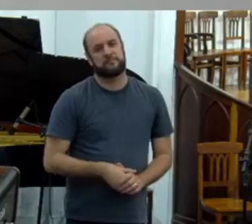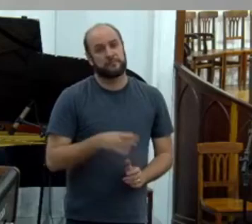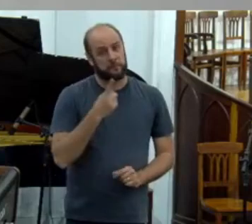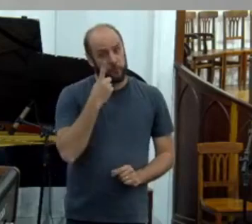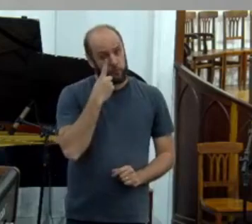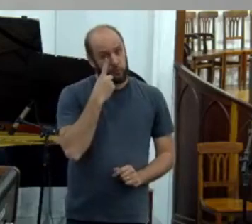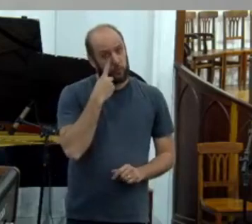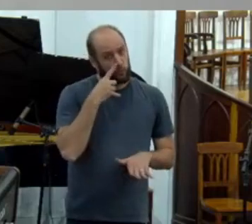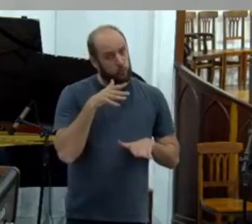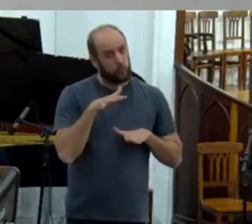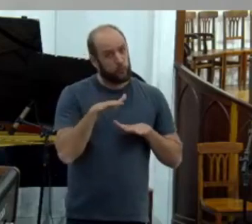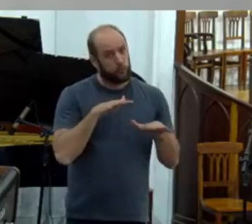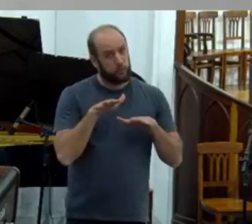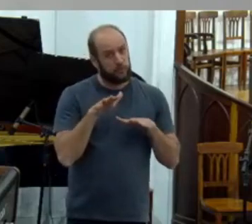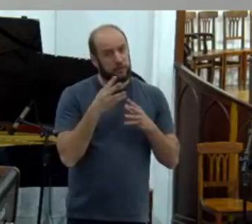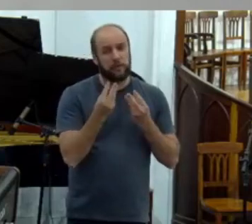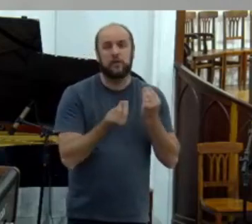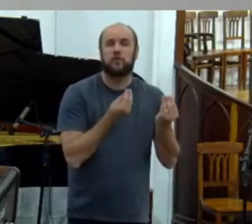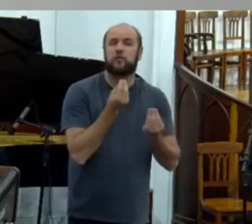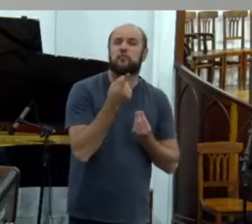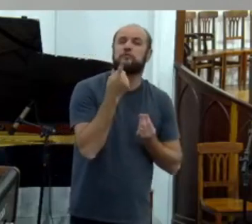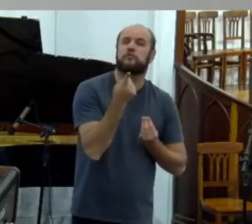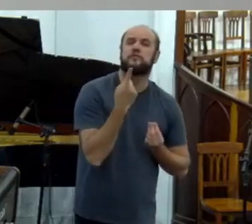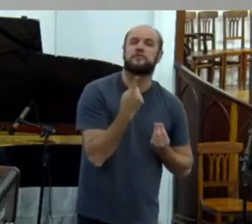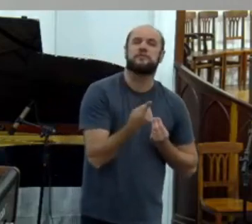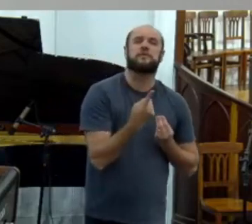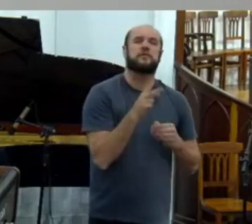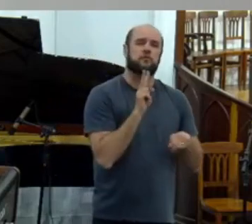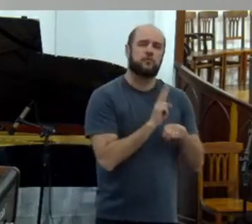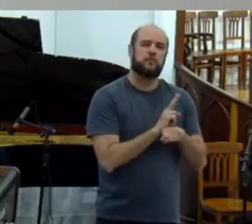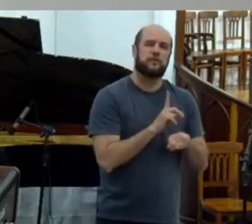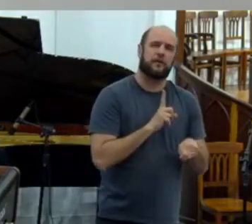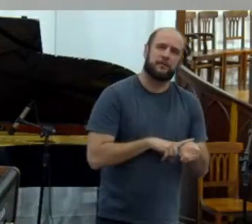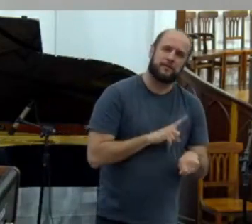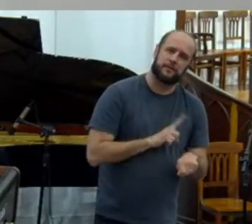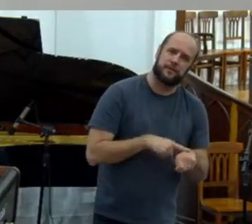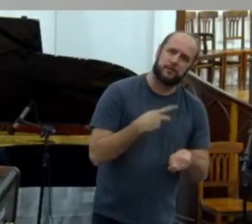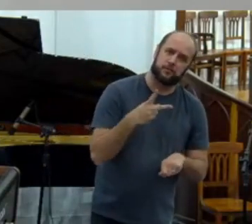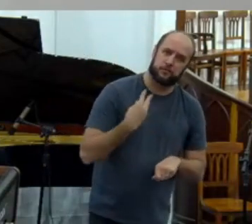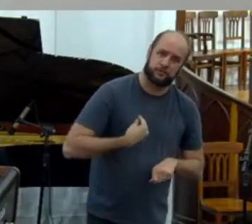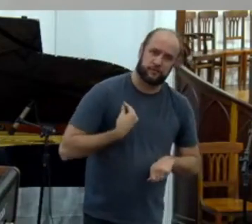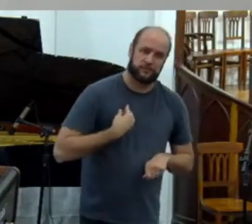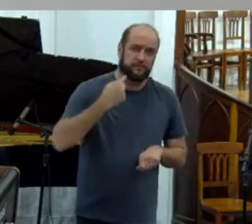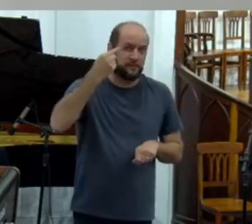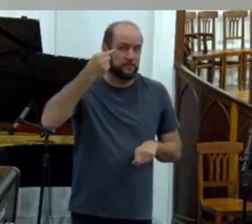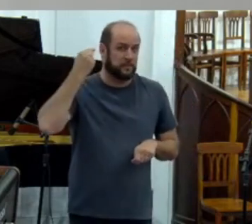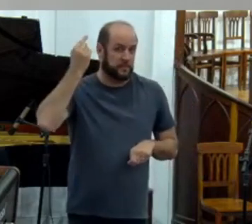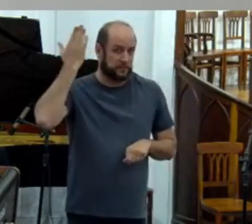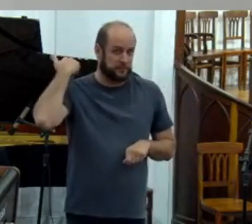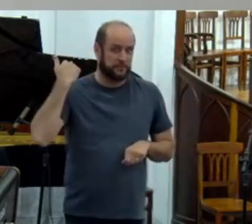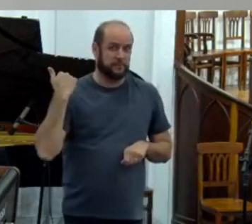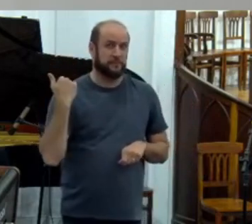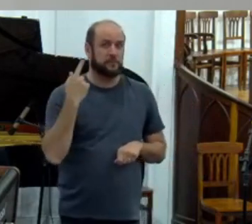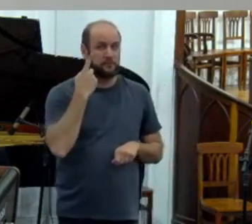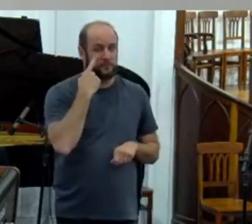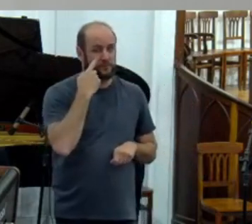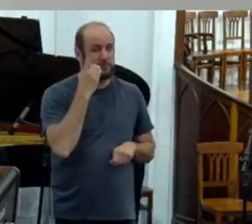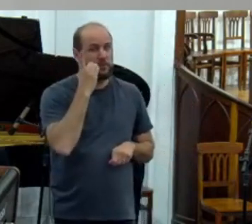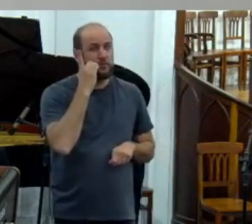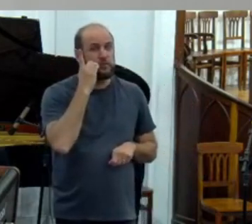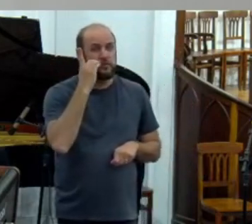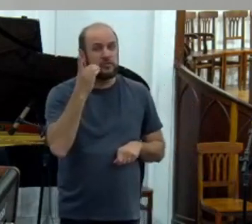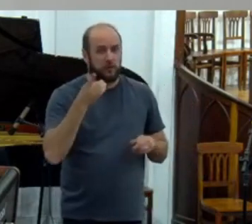Cuidado com como você tem lidado com o tempo da sua vida. Semana passada nós vimos que existe um dia